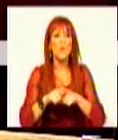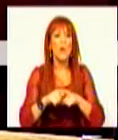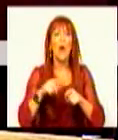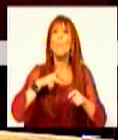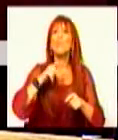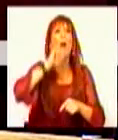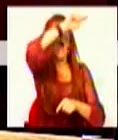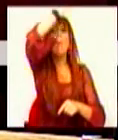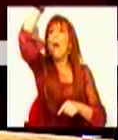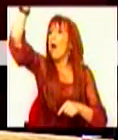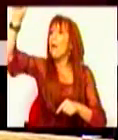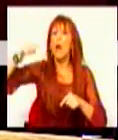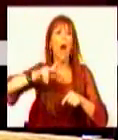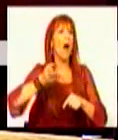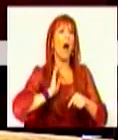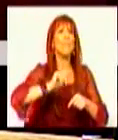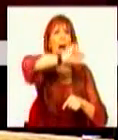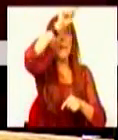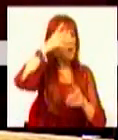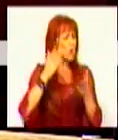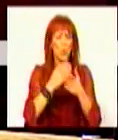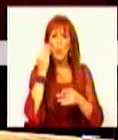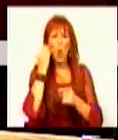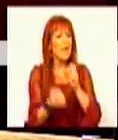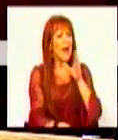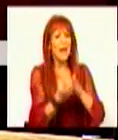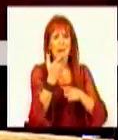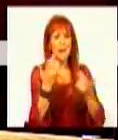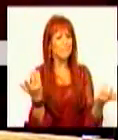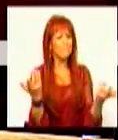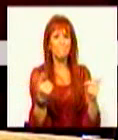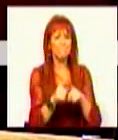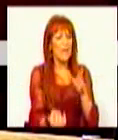inteiro a deslocar-se. Portanto, tem que ser estudada a forma